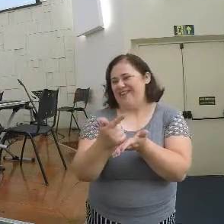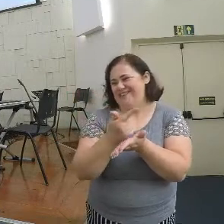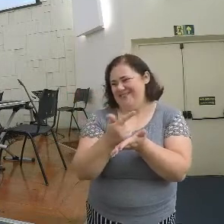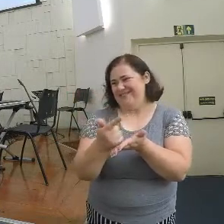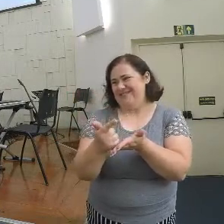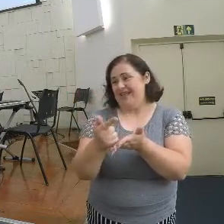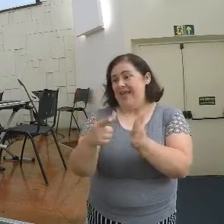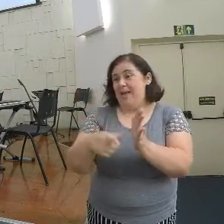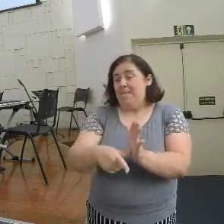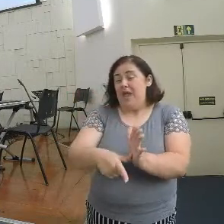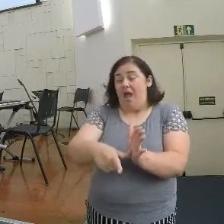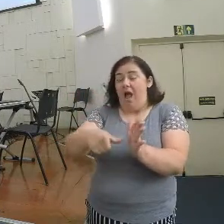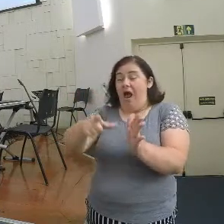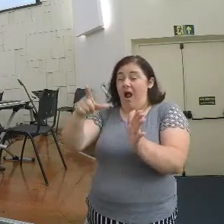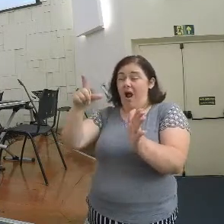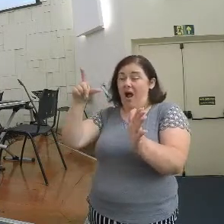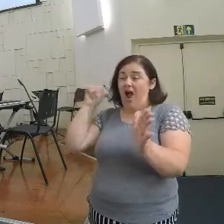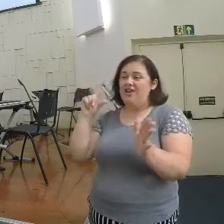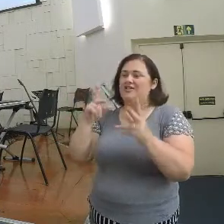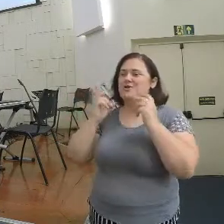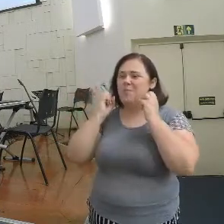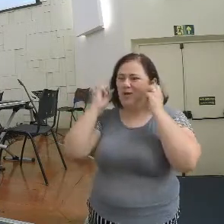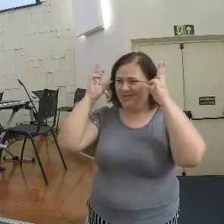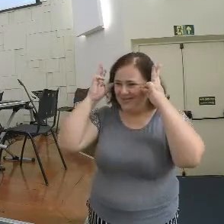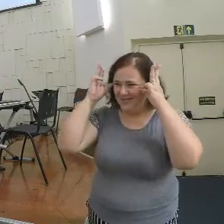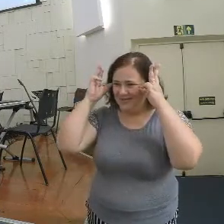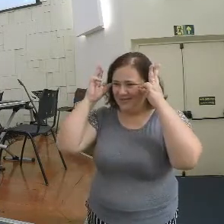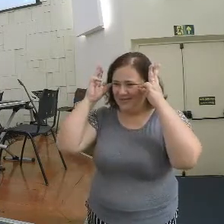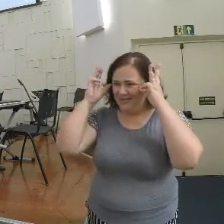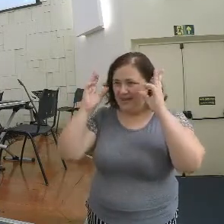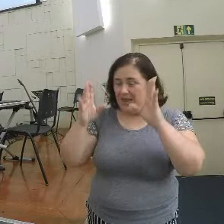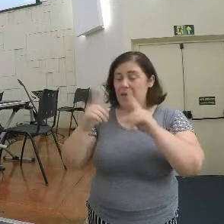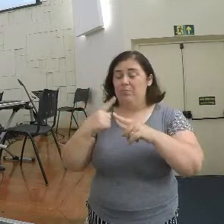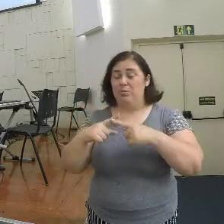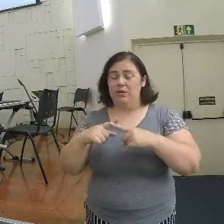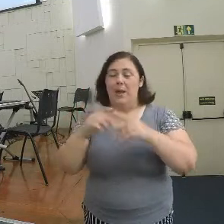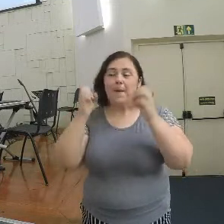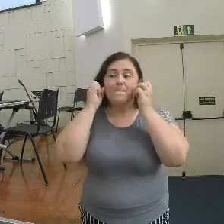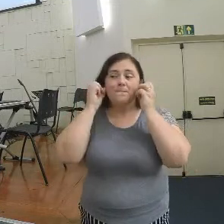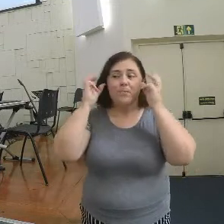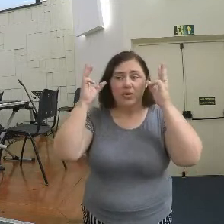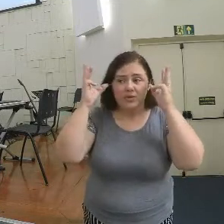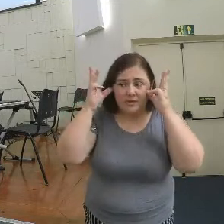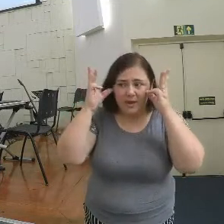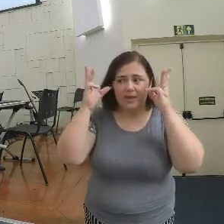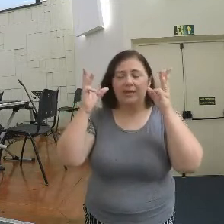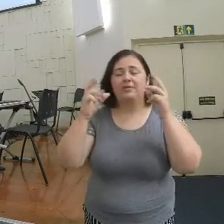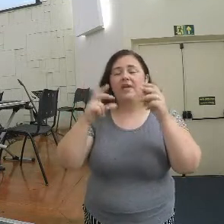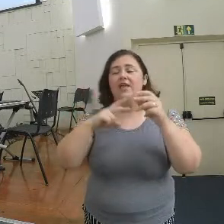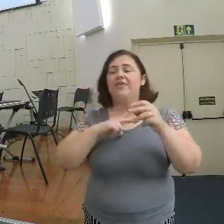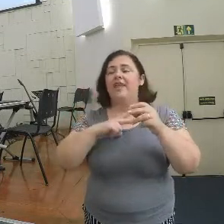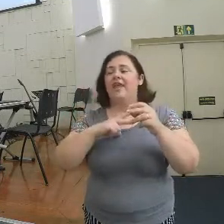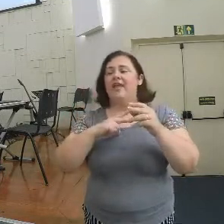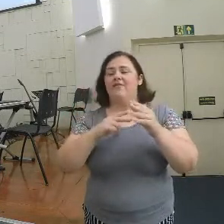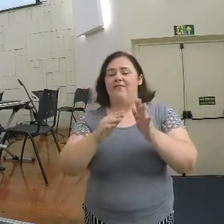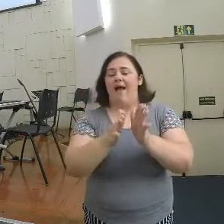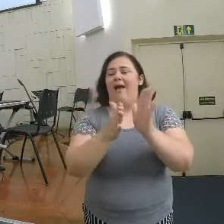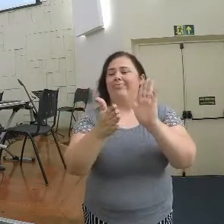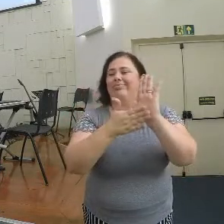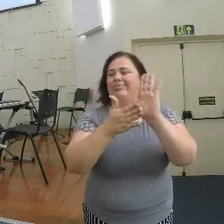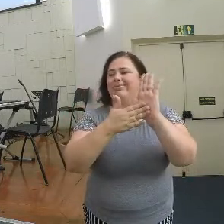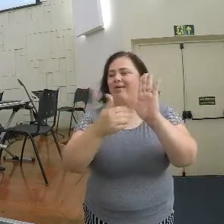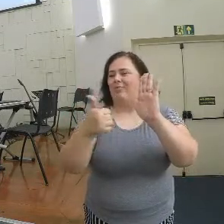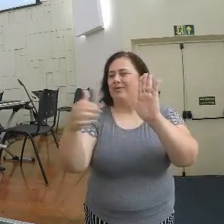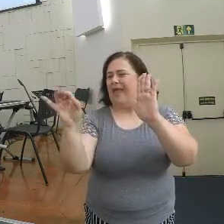é anterior a Moisés. Nós estamos falando daquele que recebeu a promessa de que nele surgiria um grande povo que seria Israel.